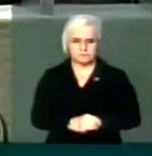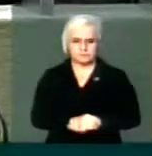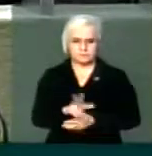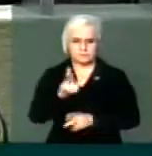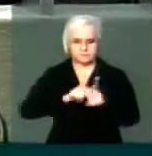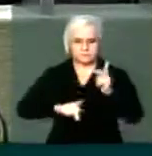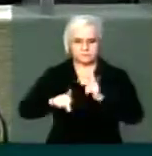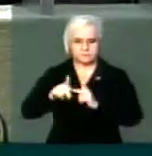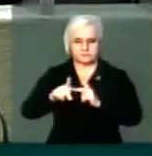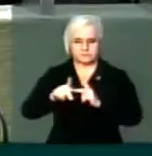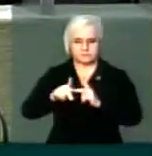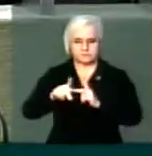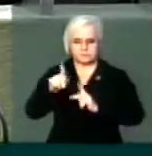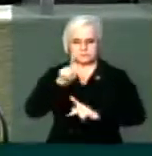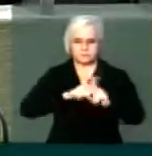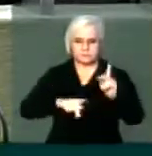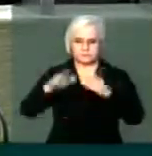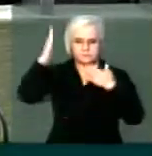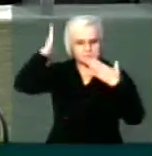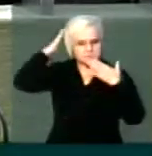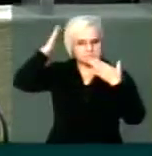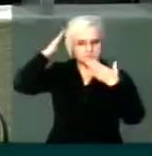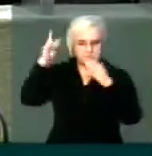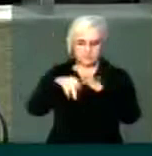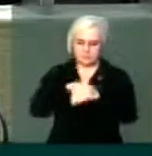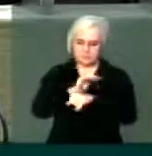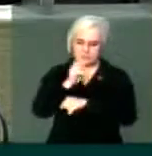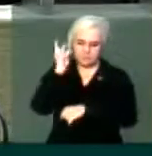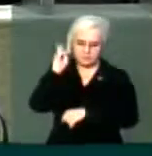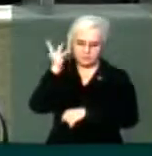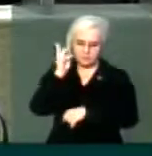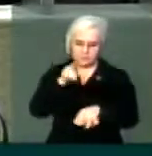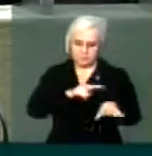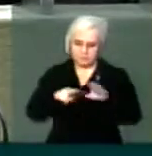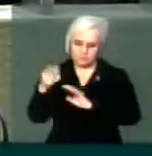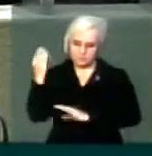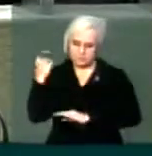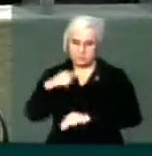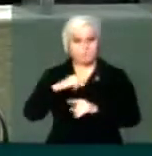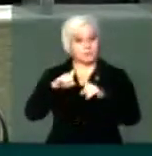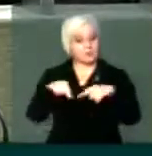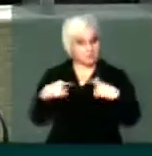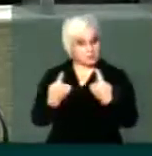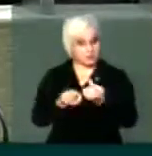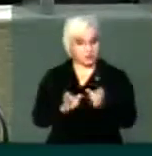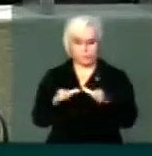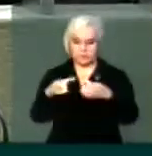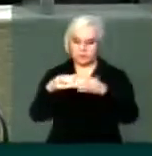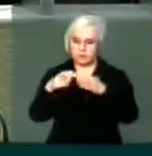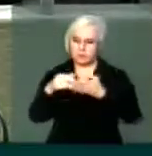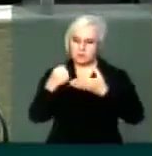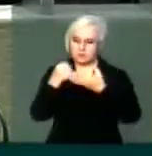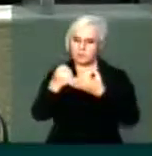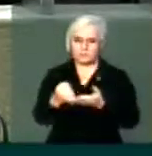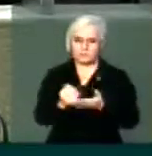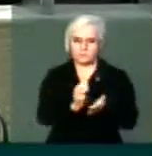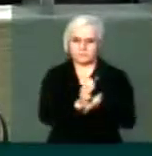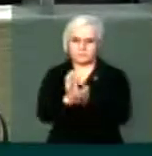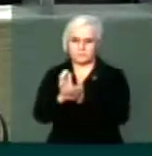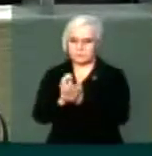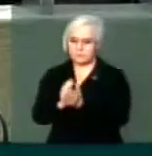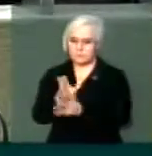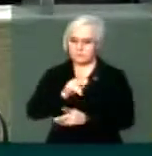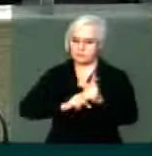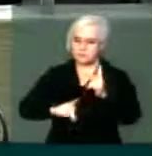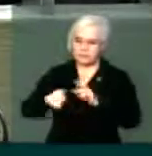Povos indígenas do Maranhão reuniram-se na semana passada com as frentes de apoio aos